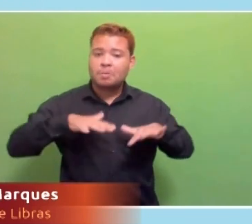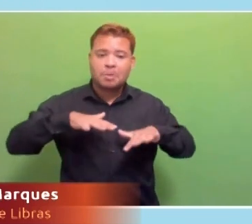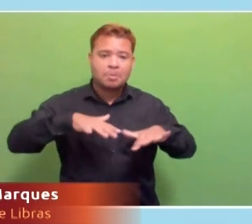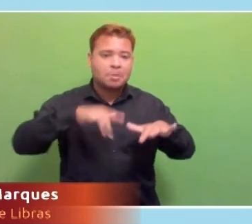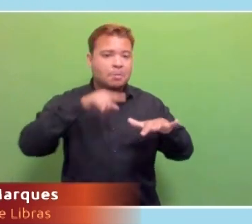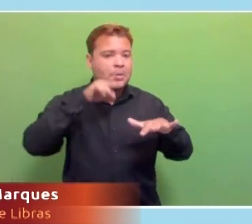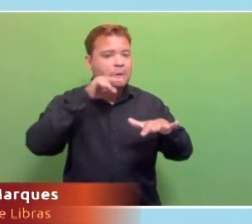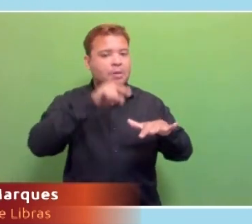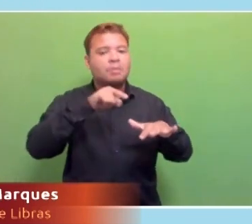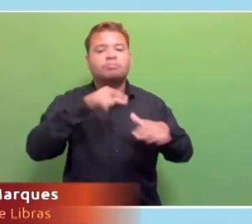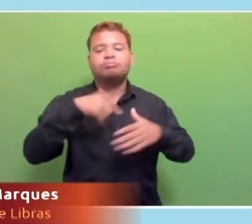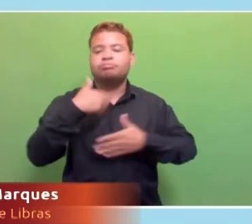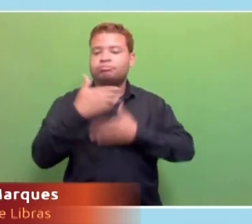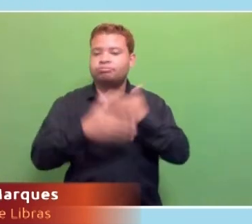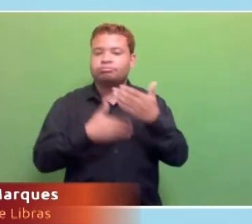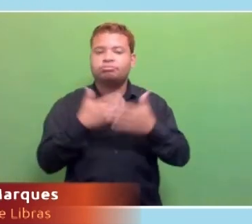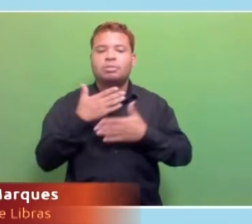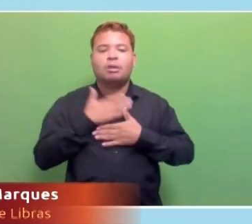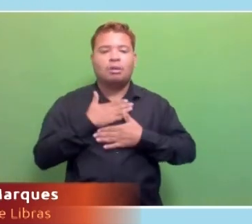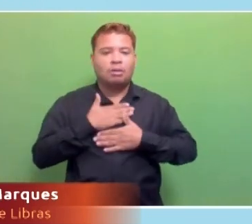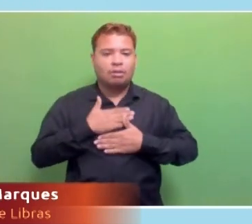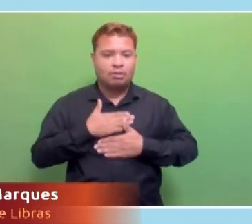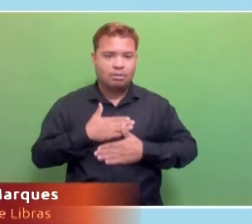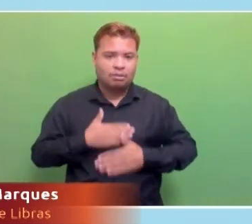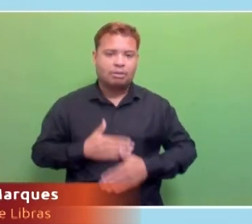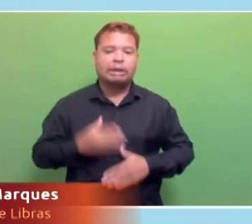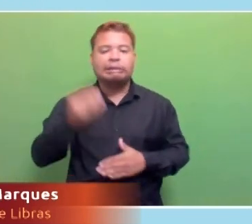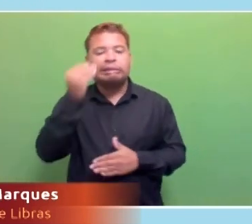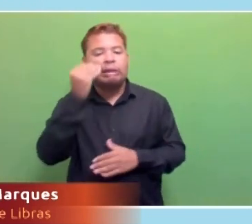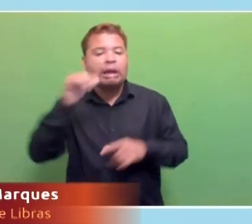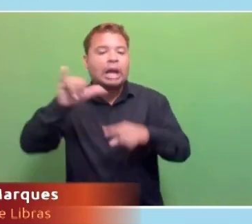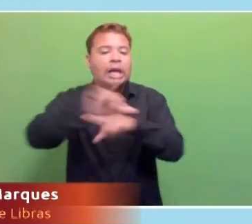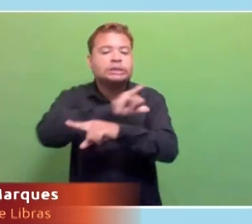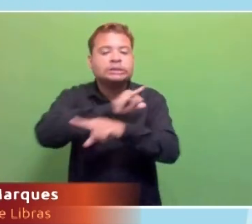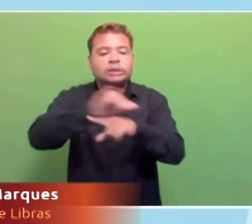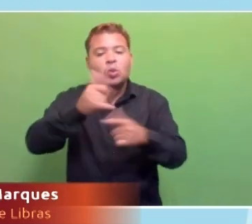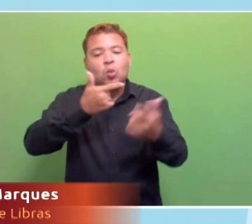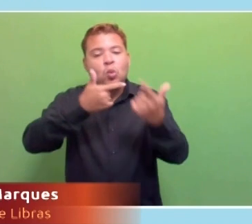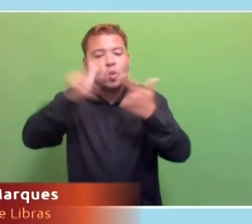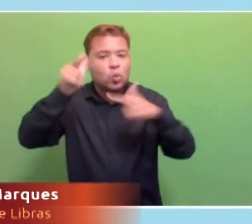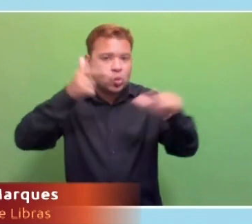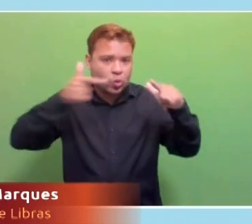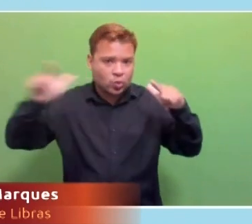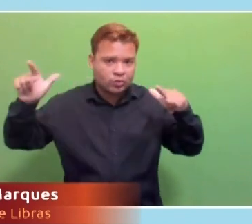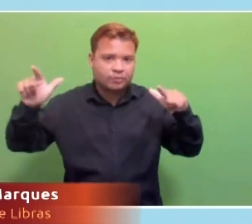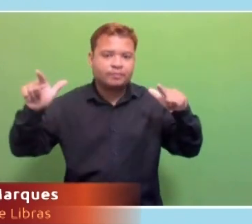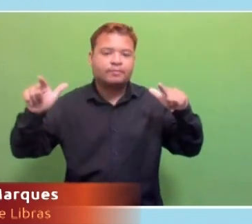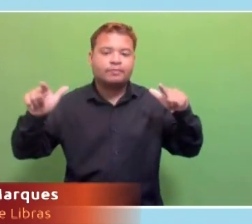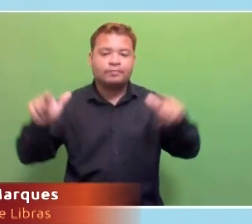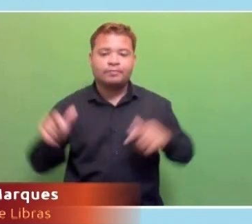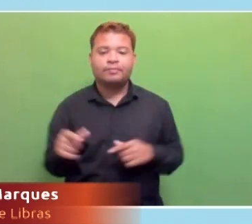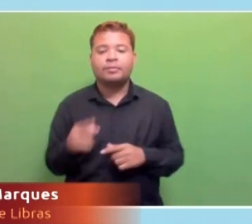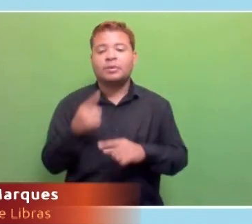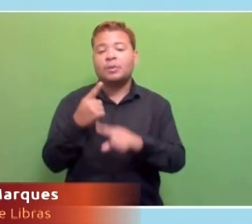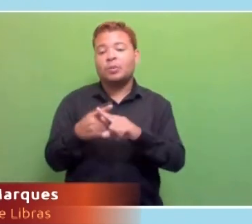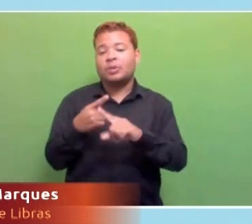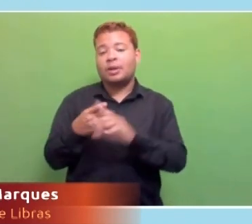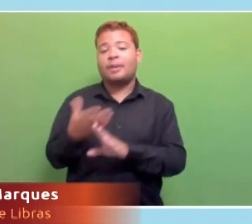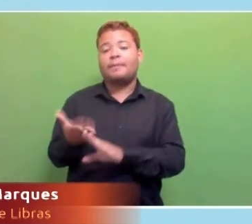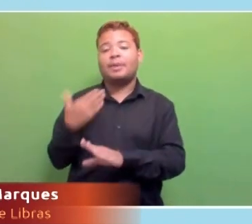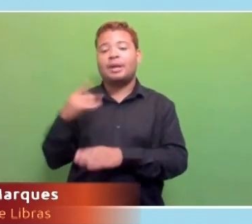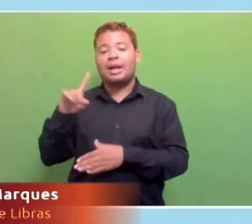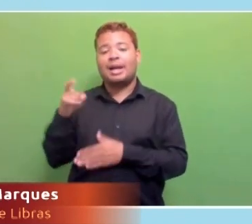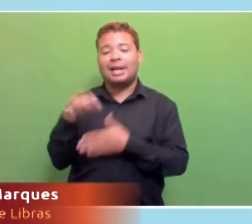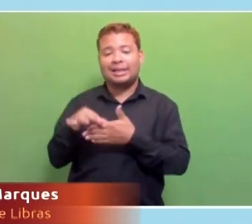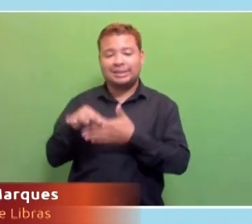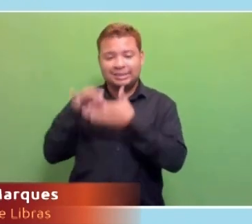se tranquilizam e tentam por outros meios, né, até porque o Yasser Arafat, que era o líder